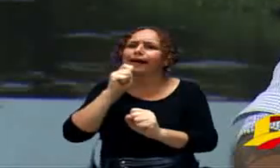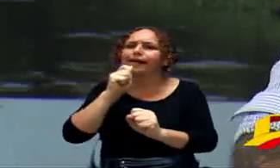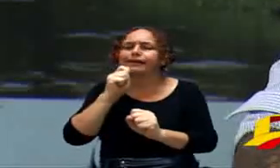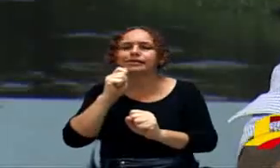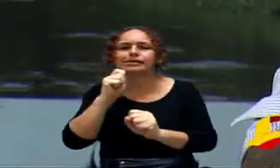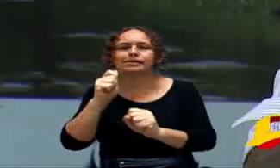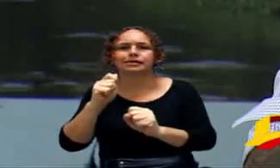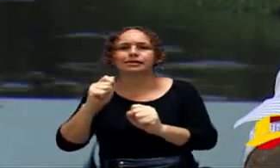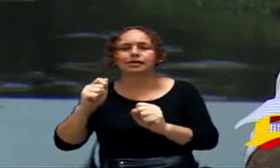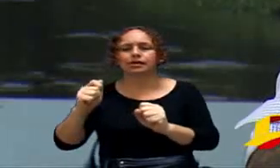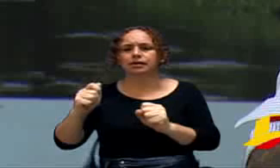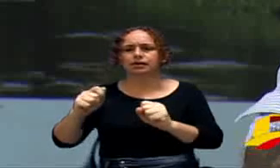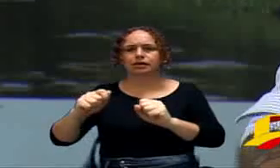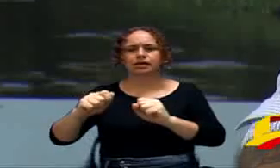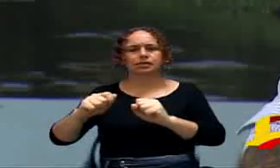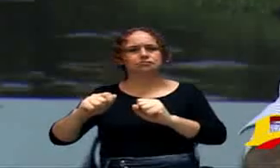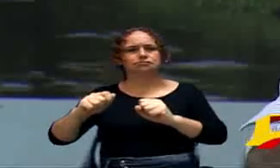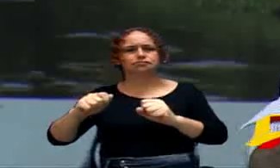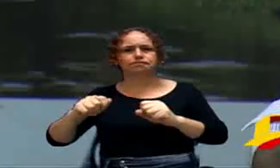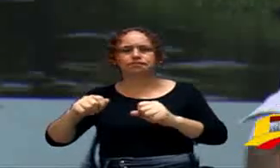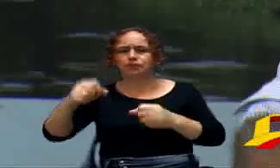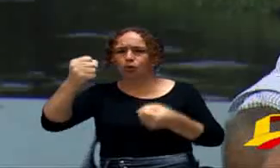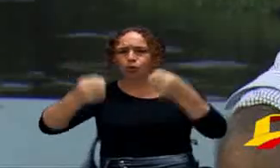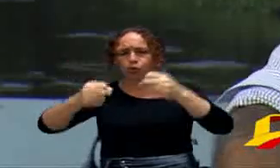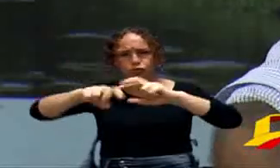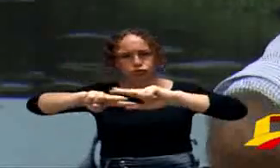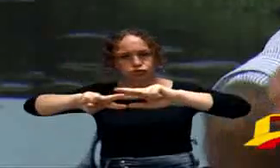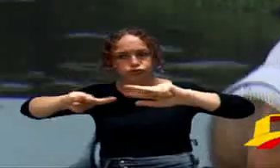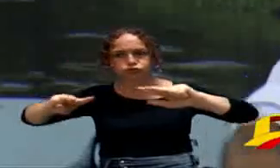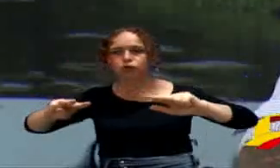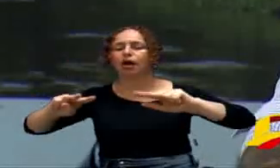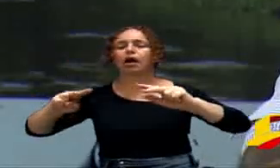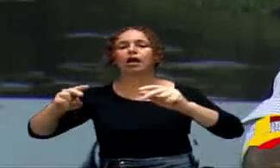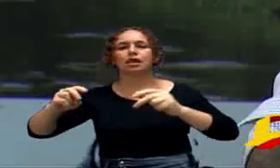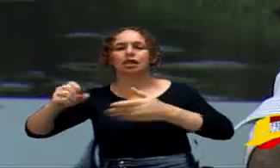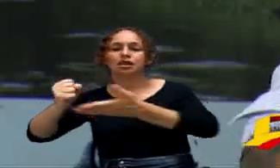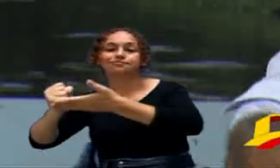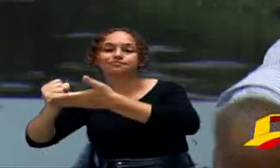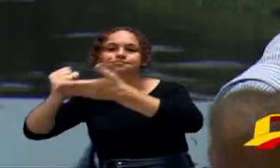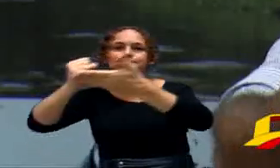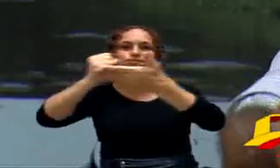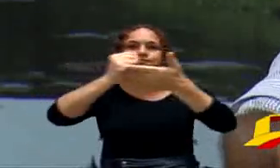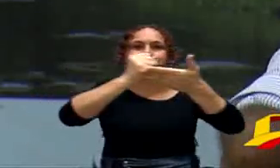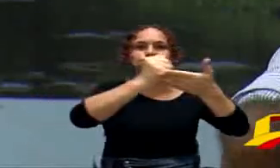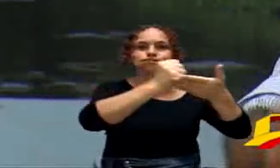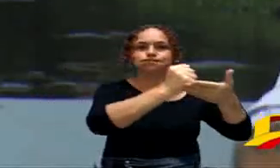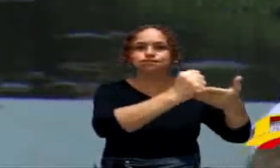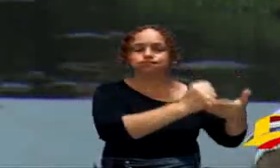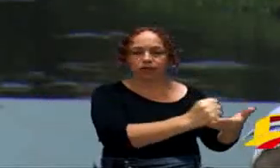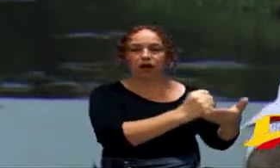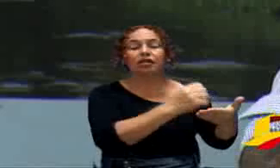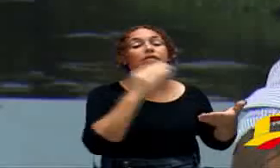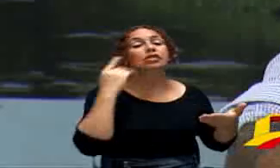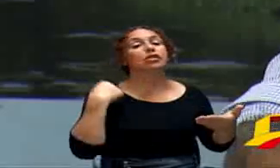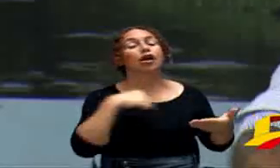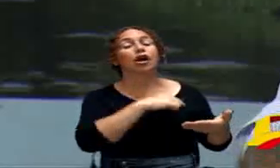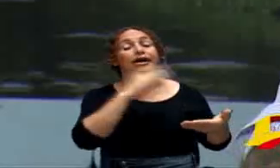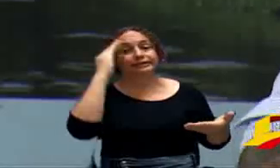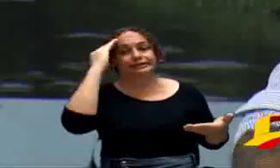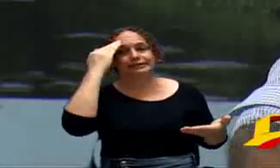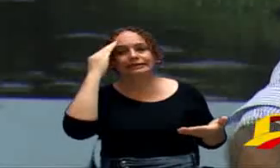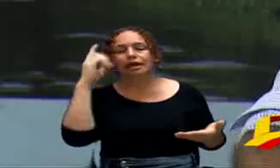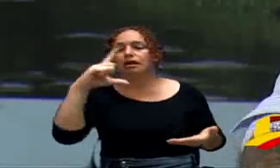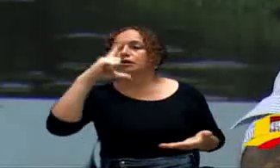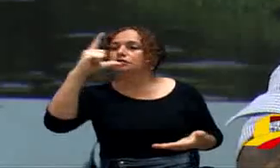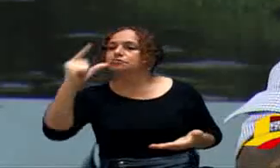um risco aí, que a gente não precisa passar. Uma vez que o Sandro está há 40 anos no zoológico, é um animal que nunca viveu em